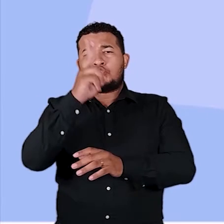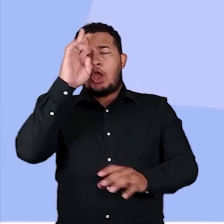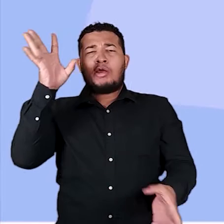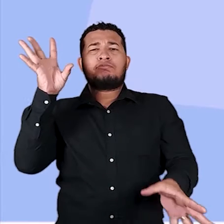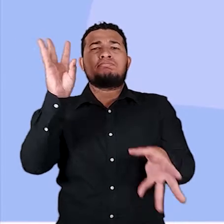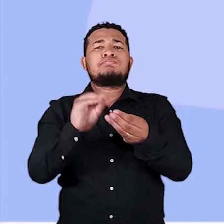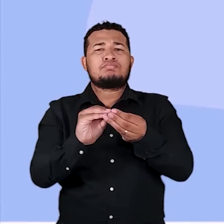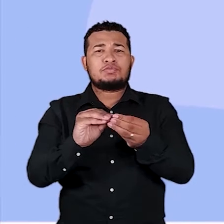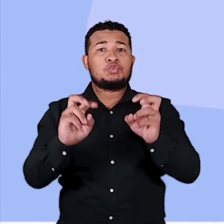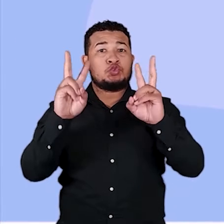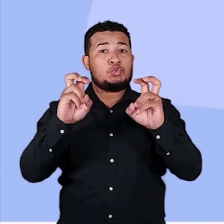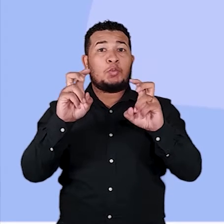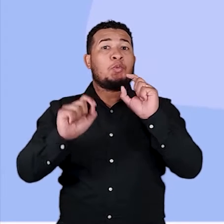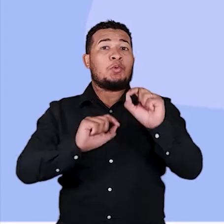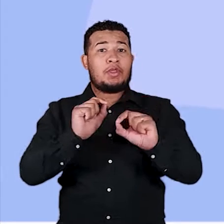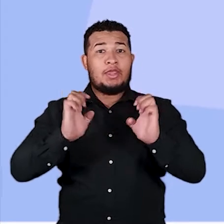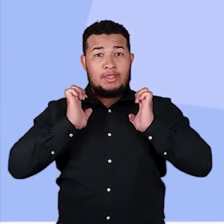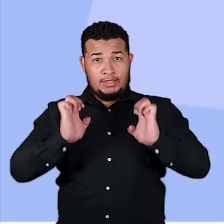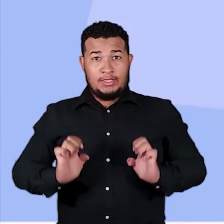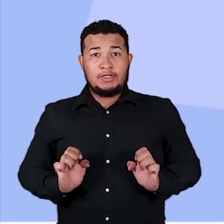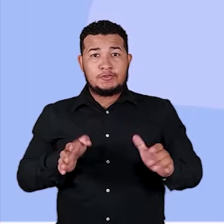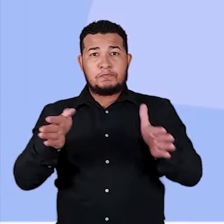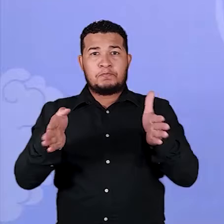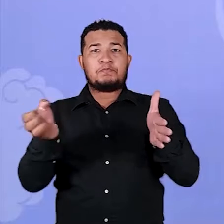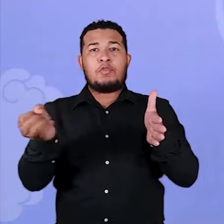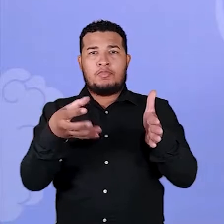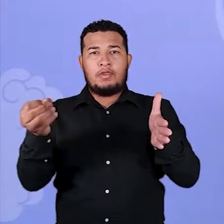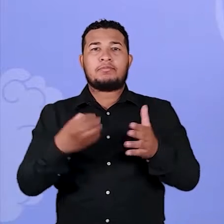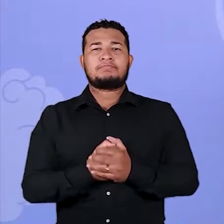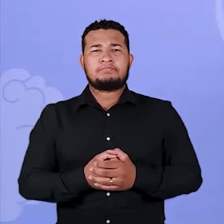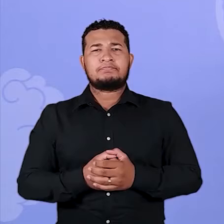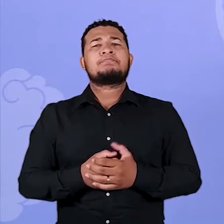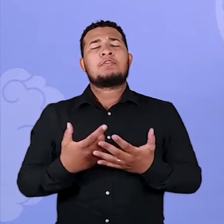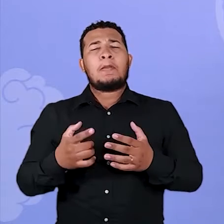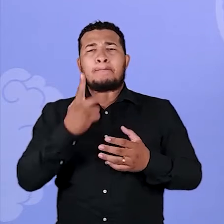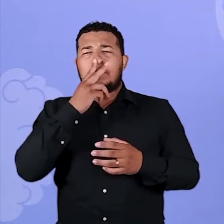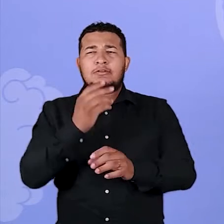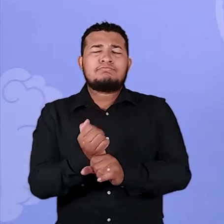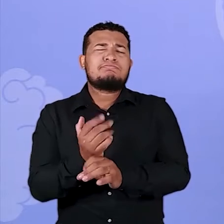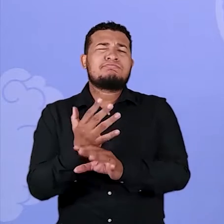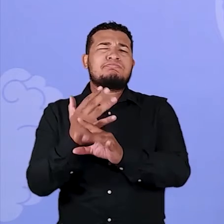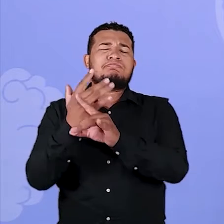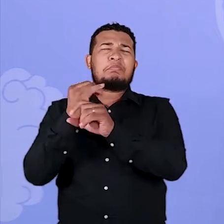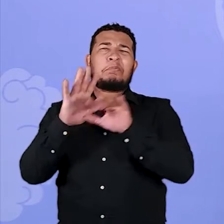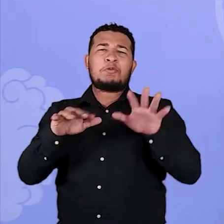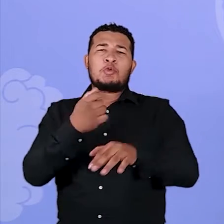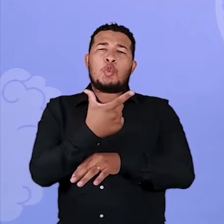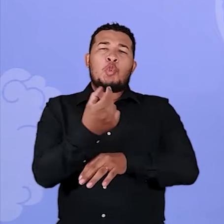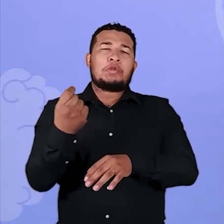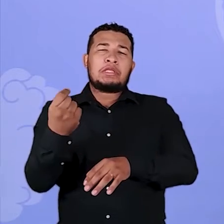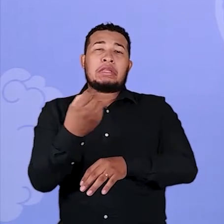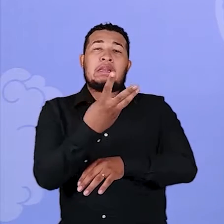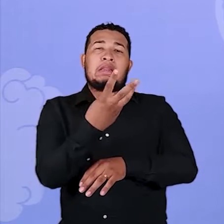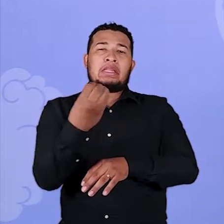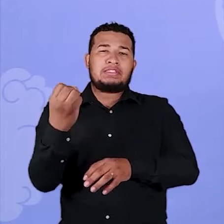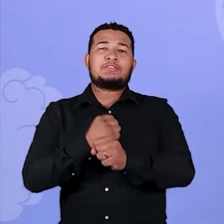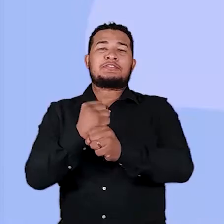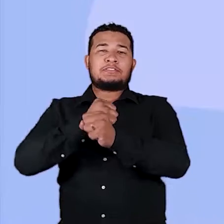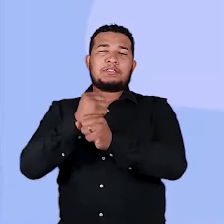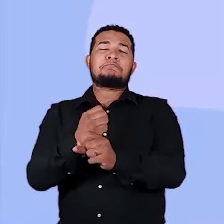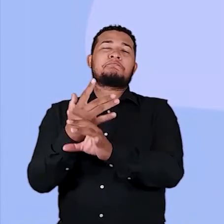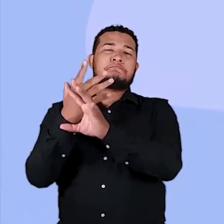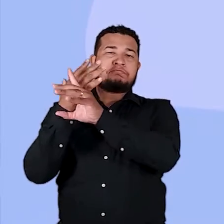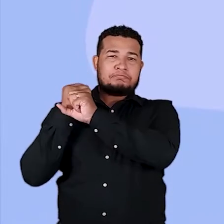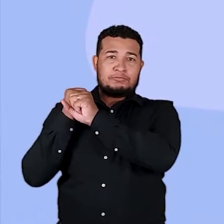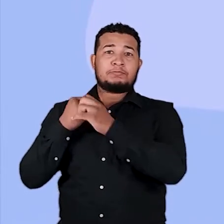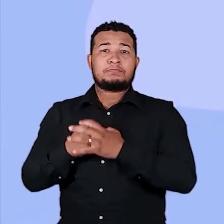pequena história sobre ética moderna. Então vamos voltar um pouquinho no tempo, 200, 300 anos atrás, olha lá